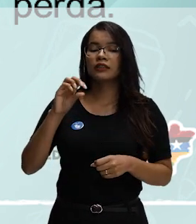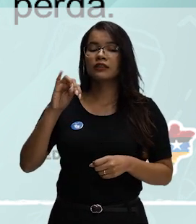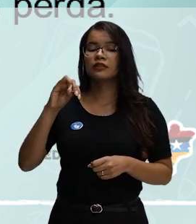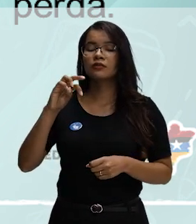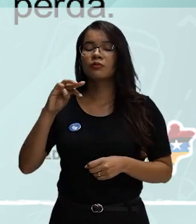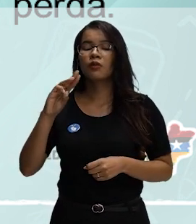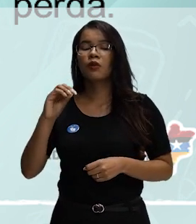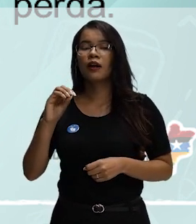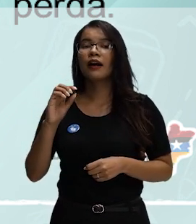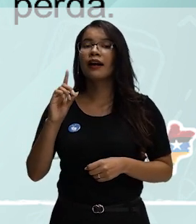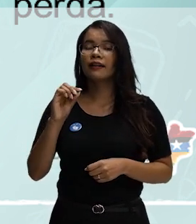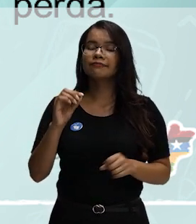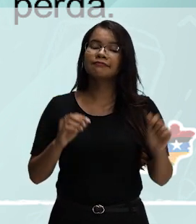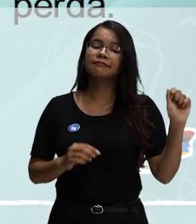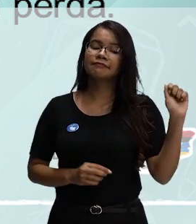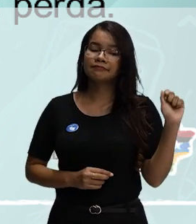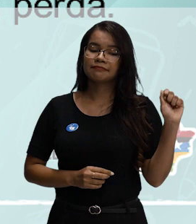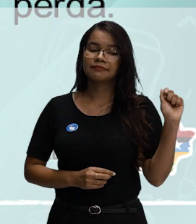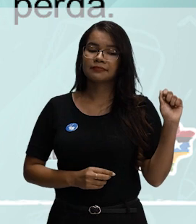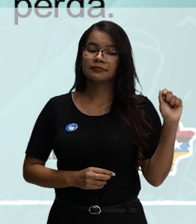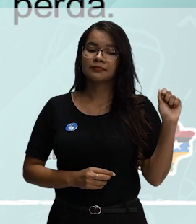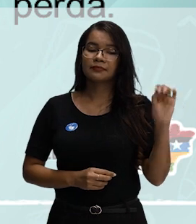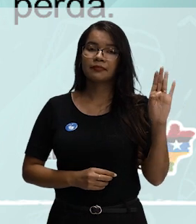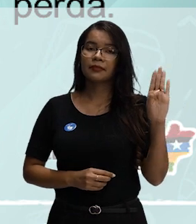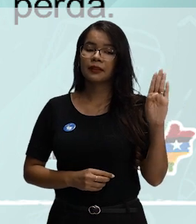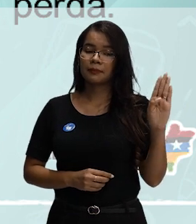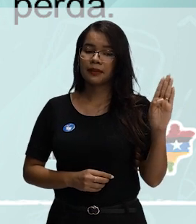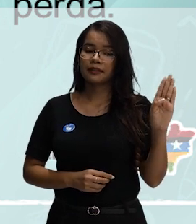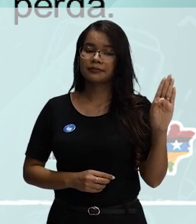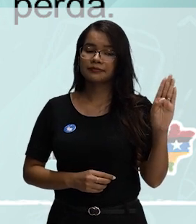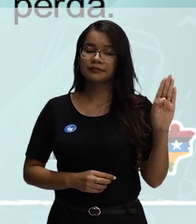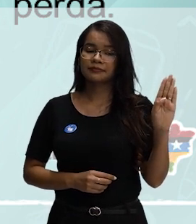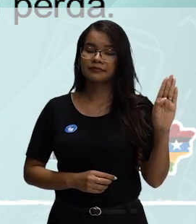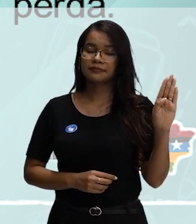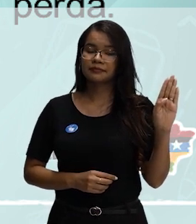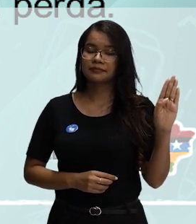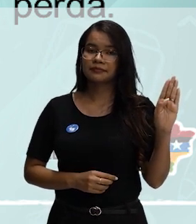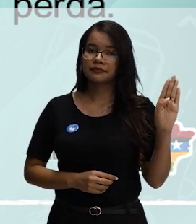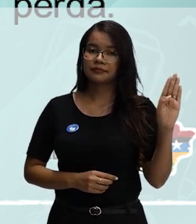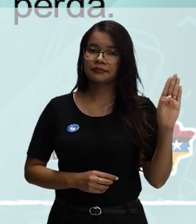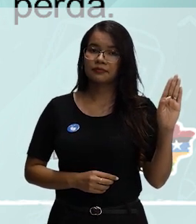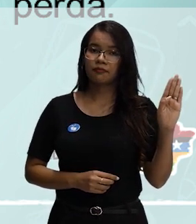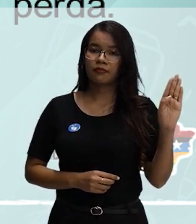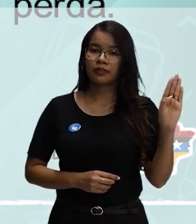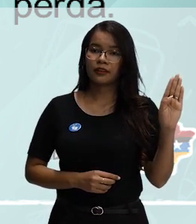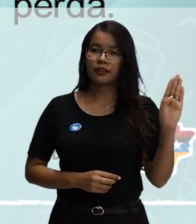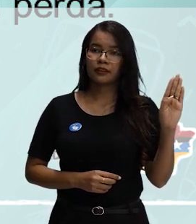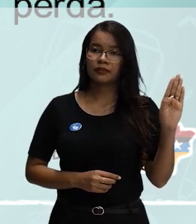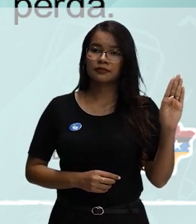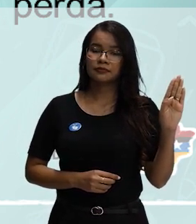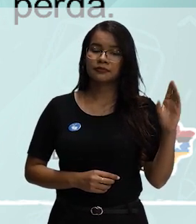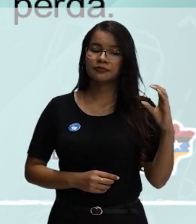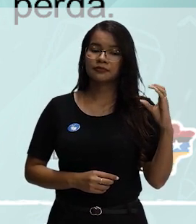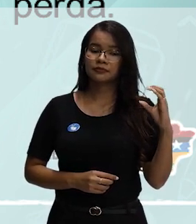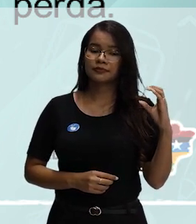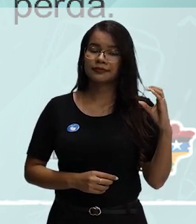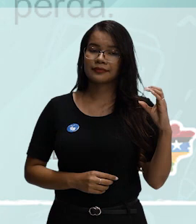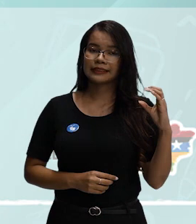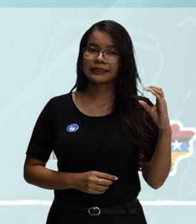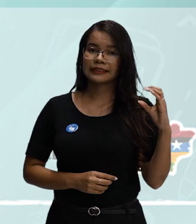da irreversibilidade da morte. Letra B, a melancolia que frustra a possibilidade de reação diante da